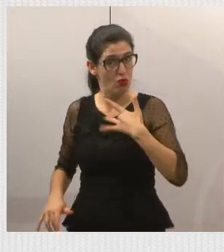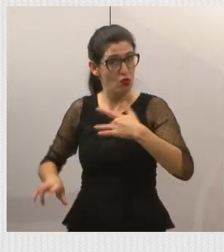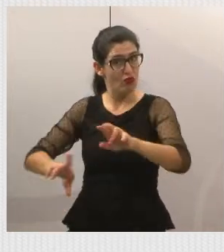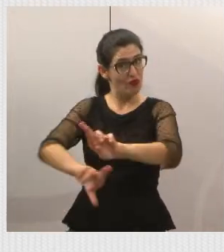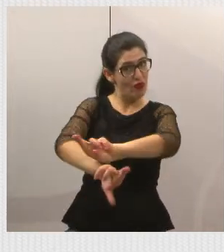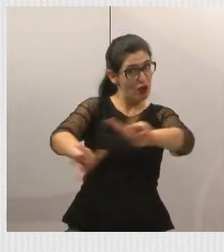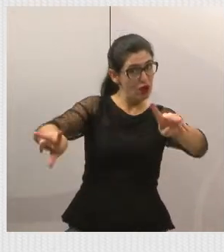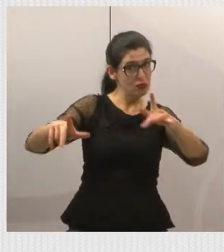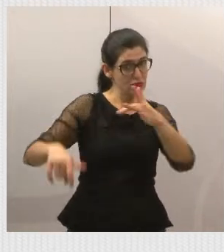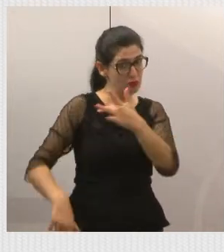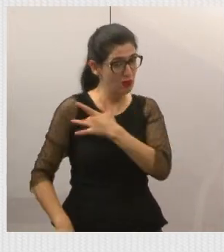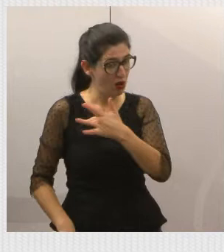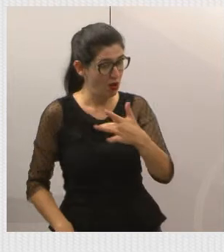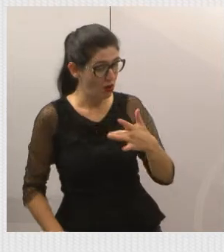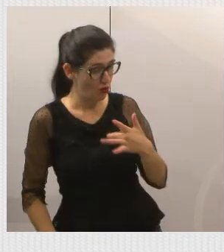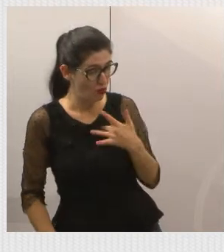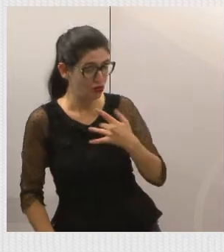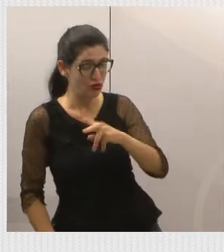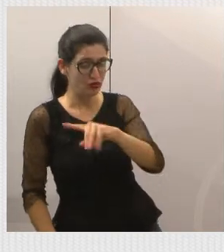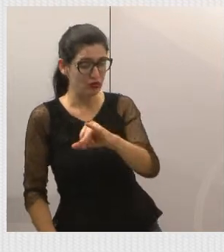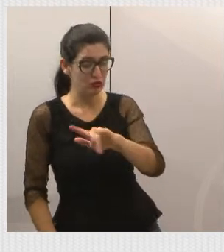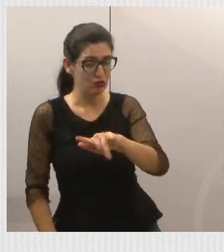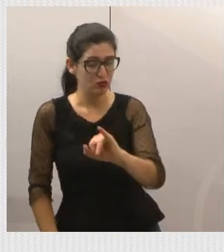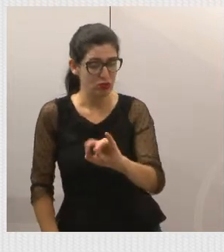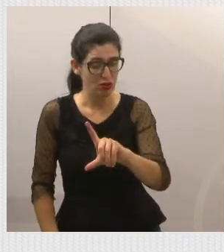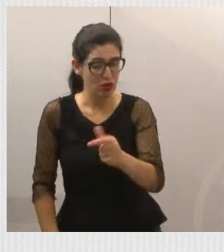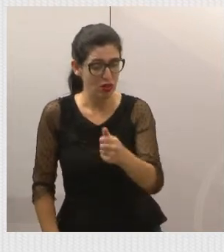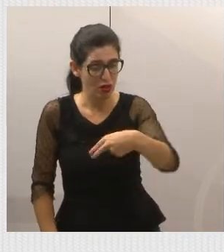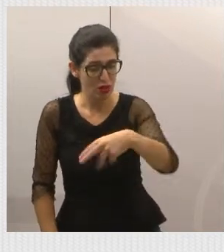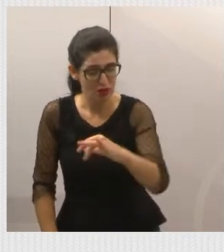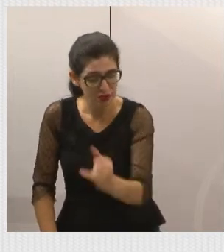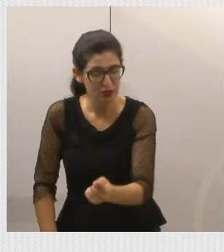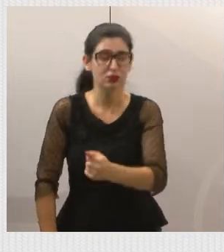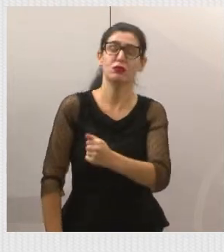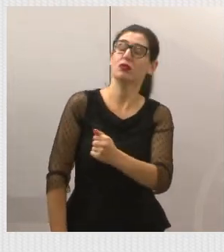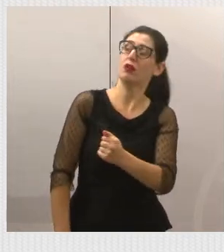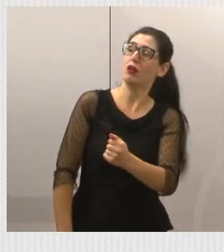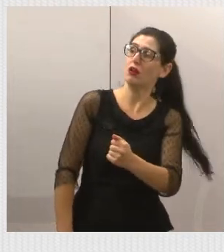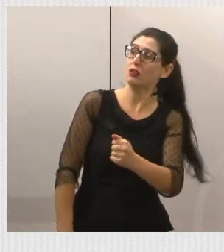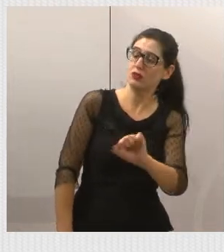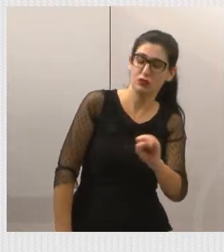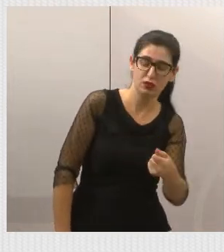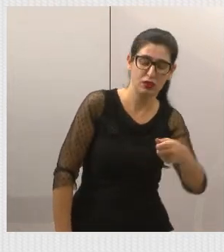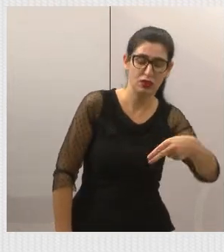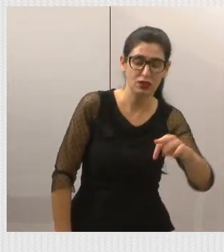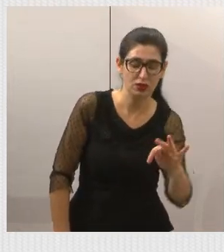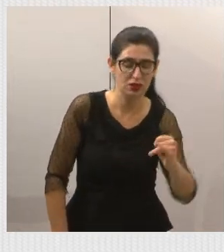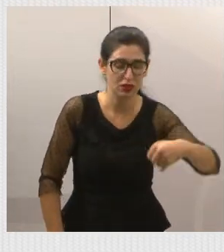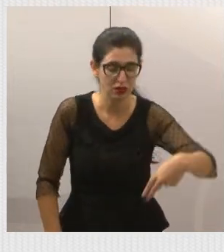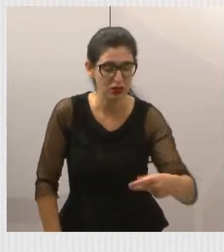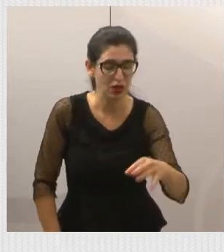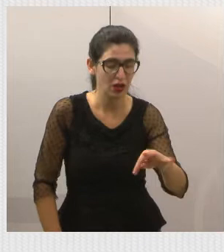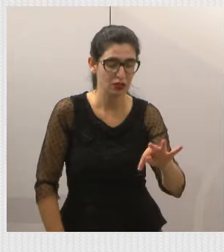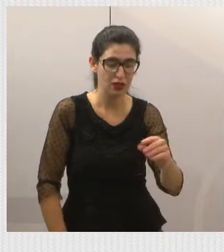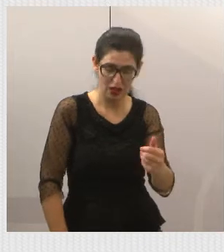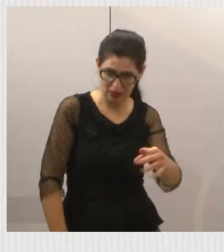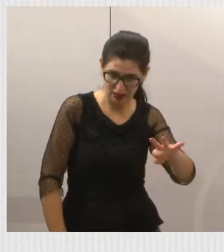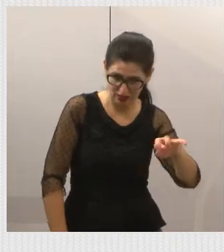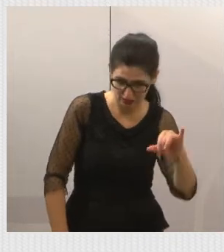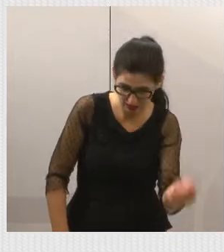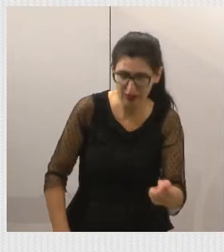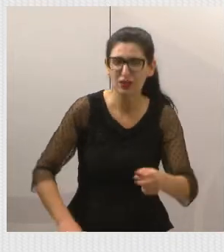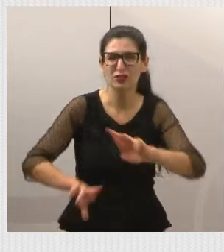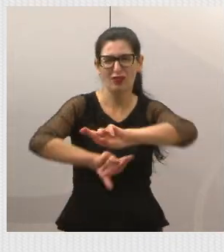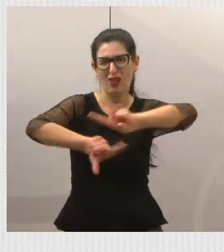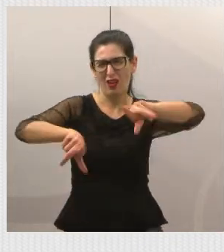já está ligado a animais que não têm problemas de zoonoses, e recuperação de áreas degradadas.